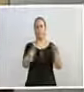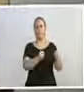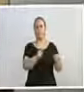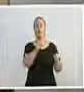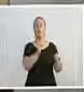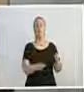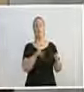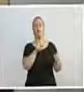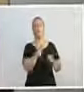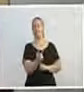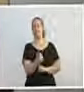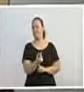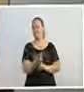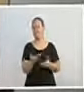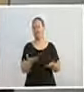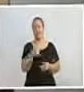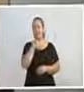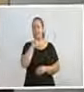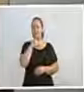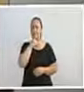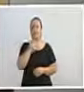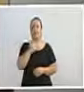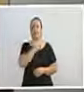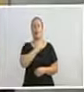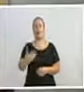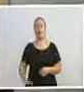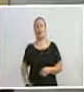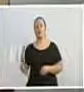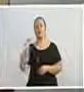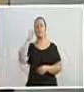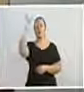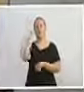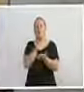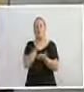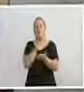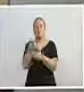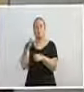aí. E, infelizmente, o governo federal continua também colocando dinheiro nessa imprensa. Seria isso, senhor presidente.